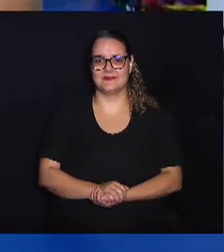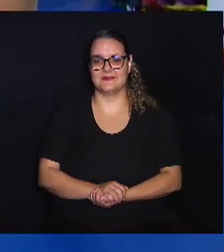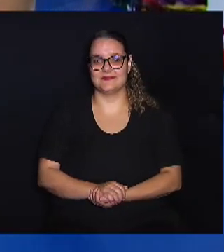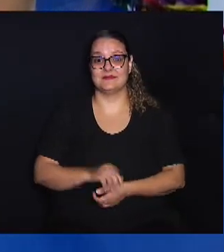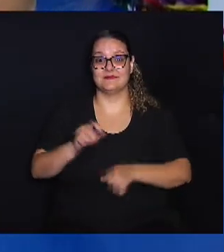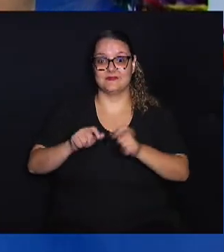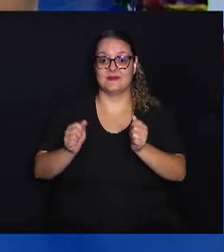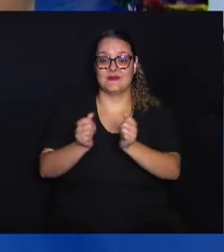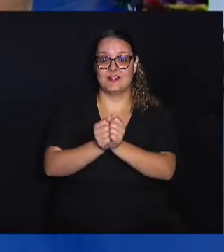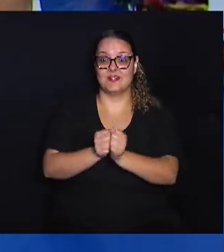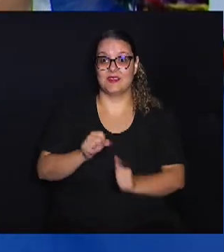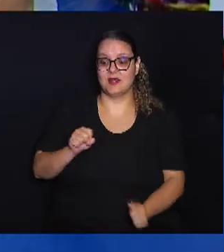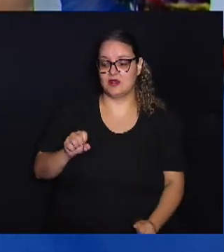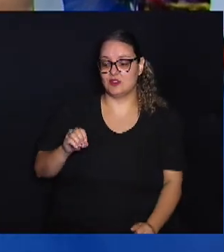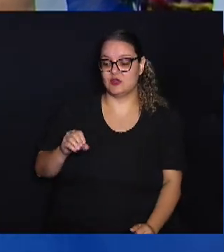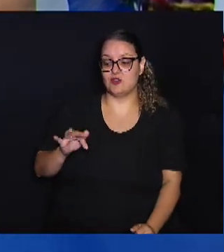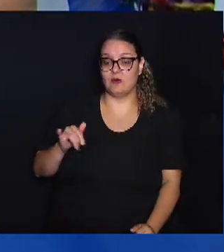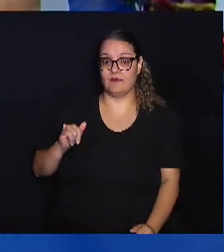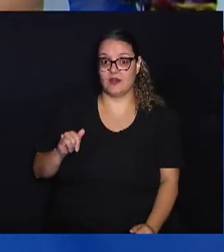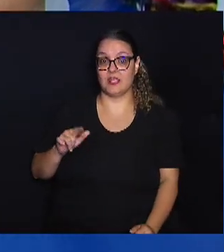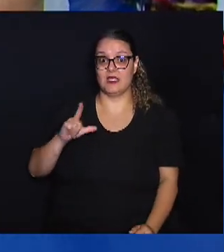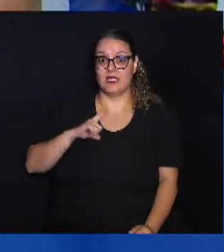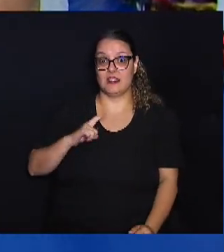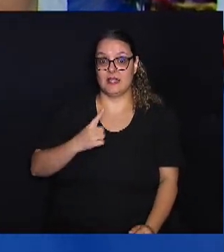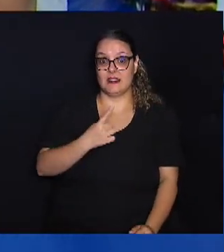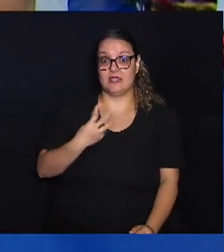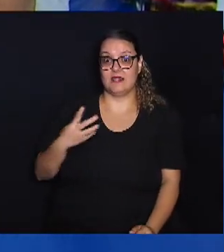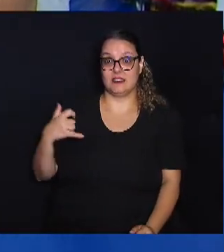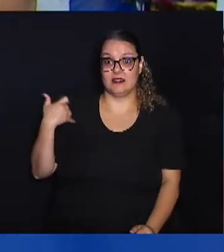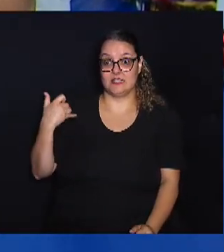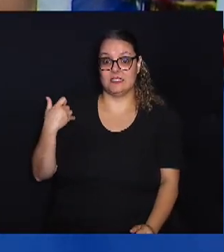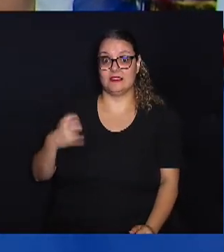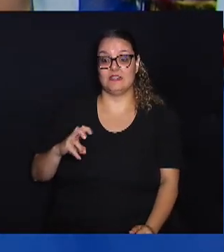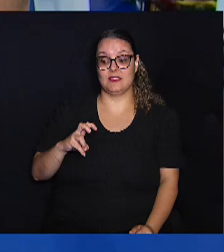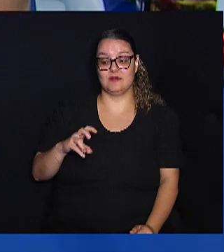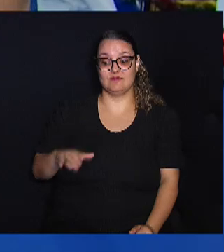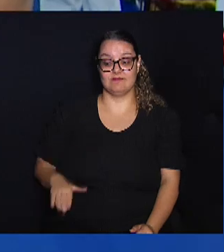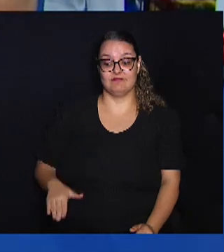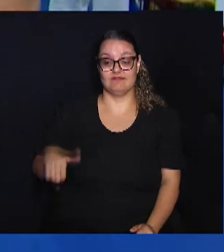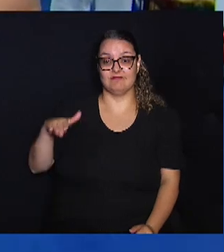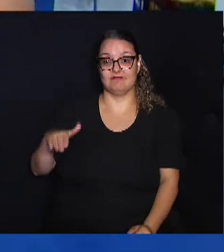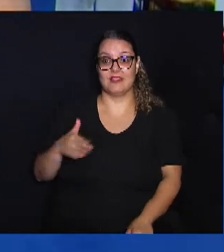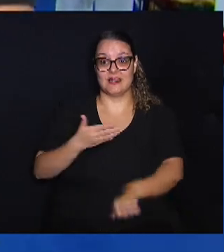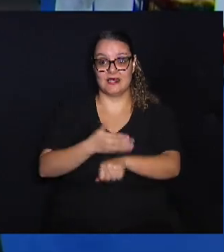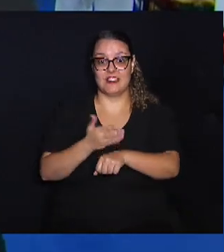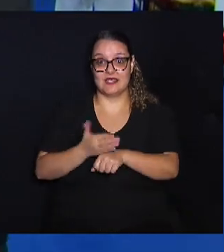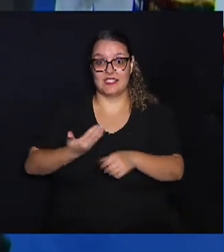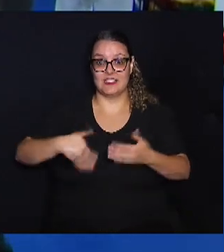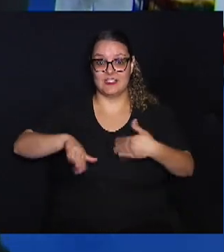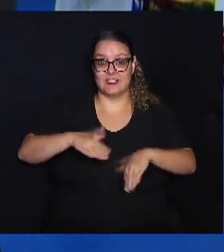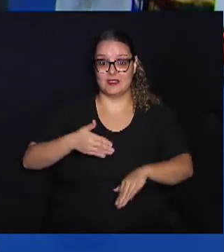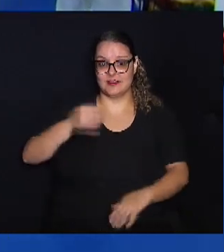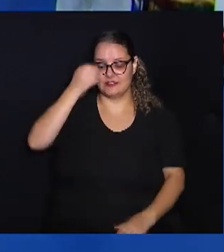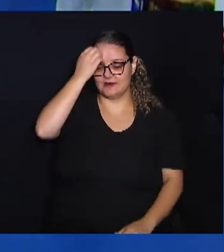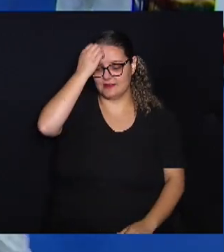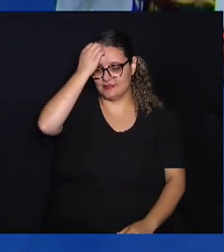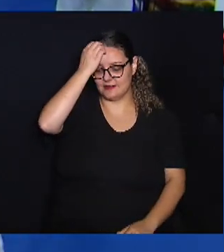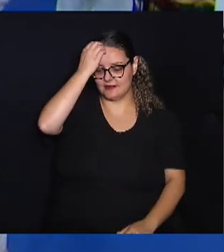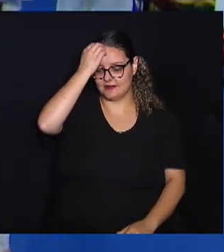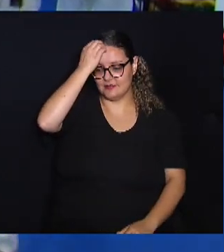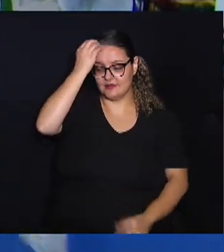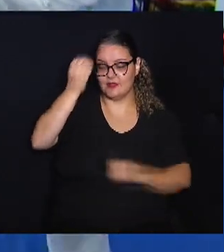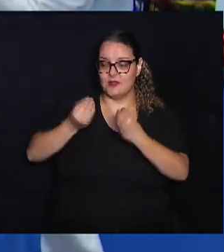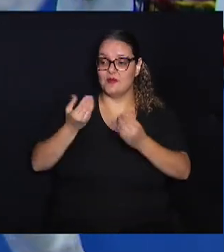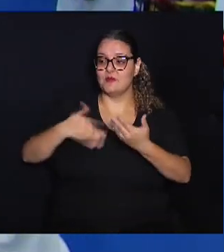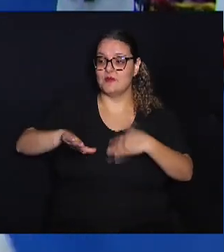Pessoal, tô aqui com a Sophie, ela que tem 13 anos e desde os 5 anos pratica Karatê. Como que o Karatê surgiu na sua